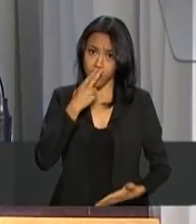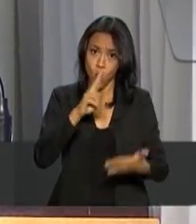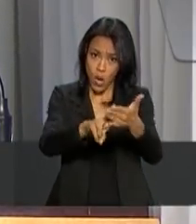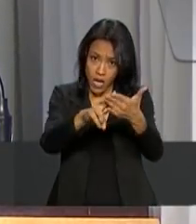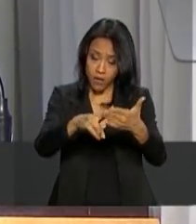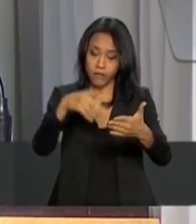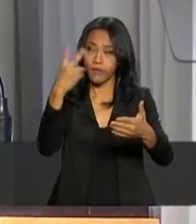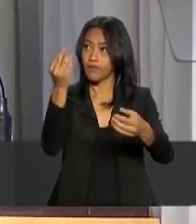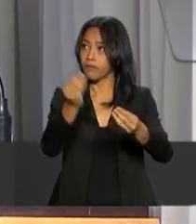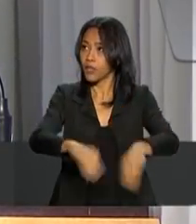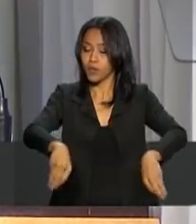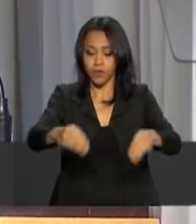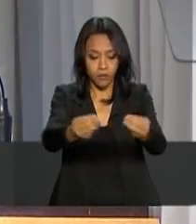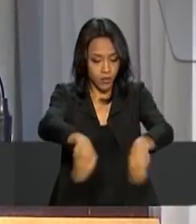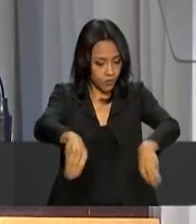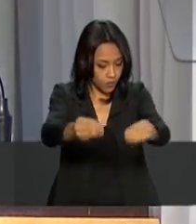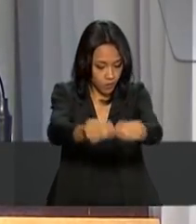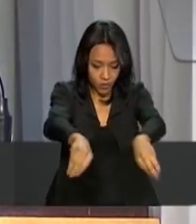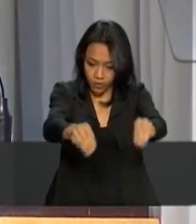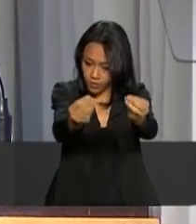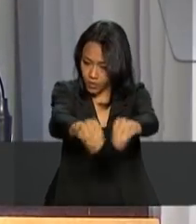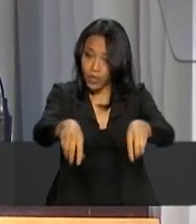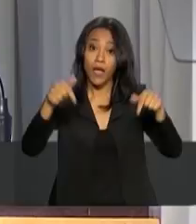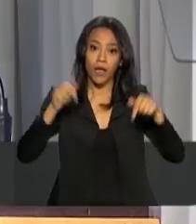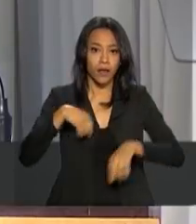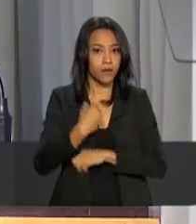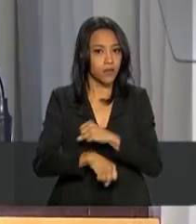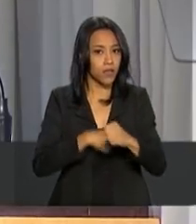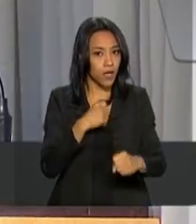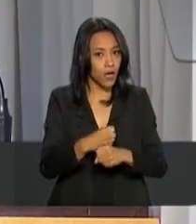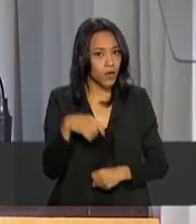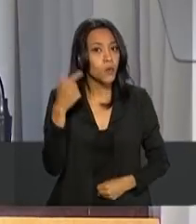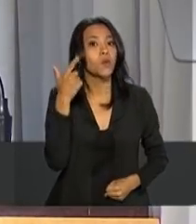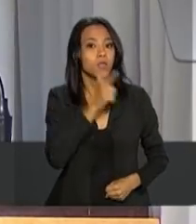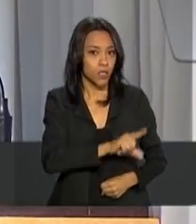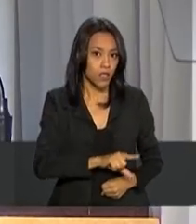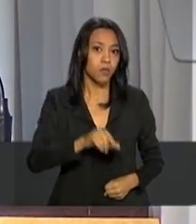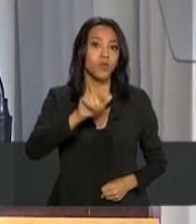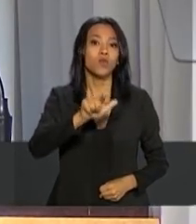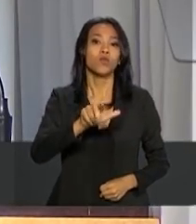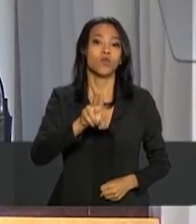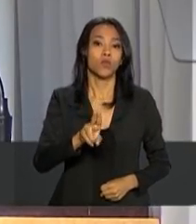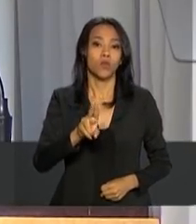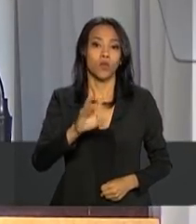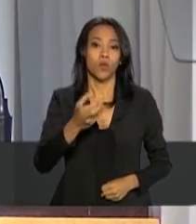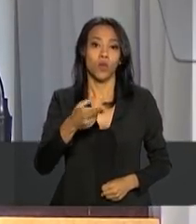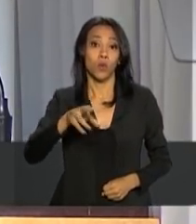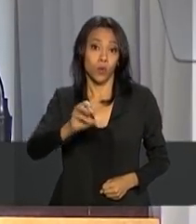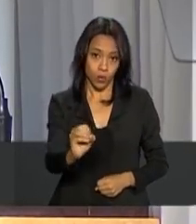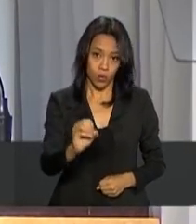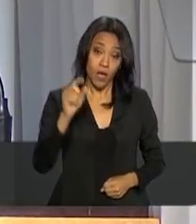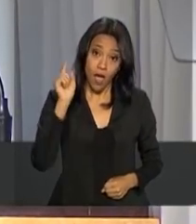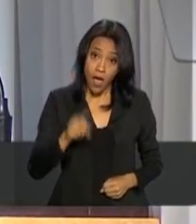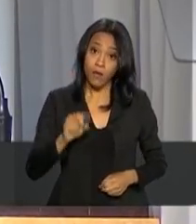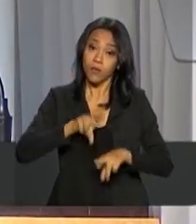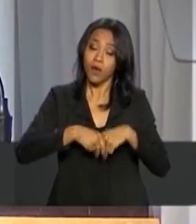Este ano, pela primeira vez, já deu lucro. Né? Isso é em função do quê? Da responsabilidade fiscal que